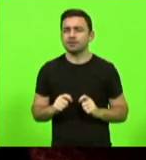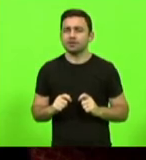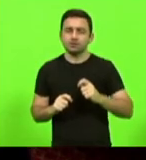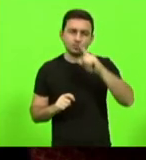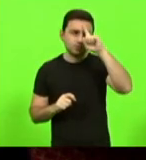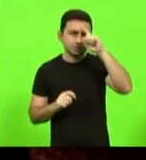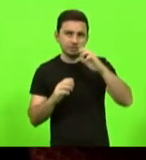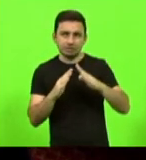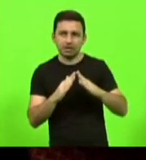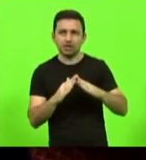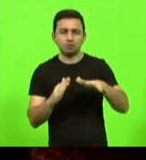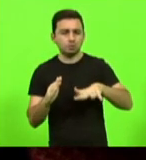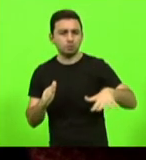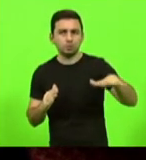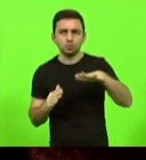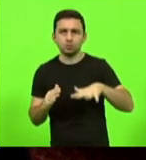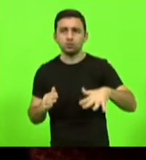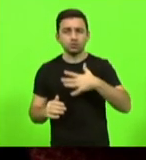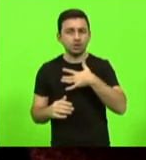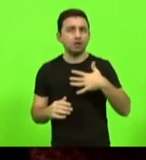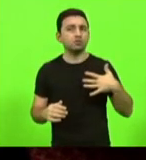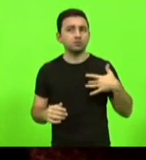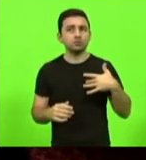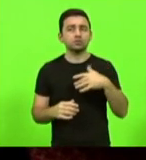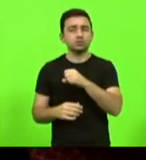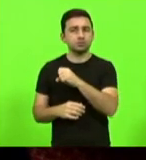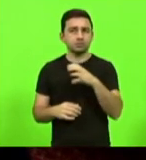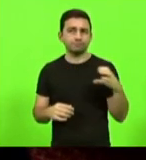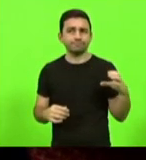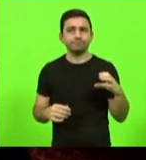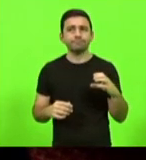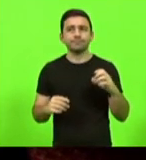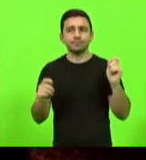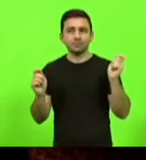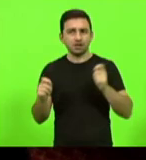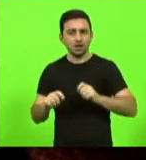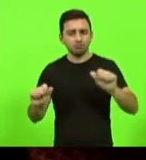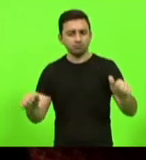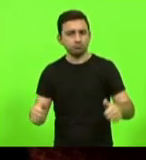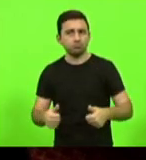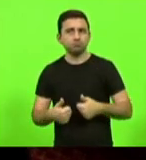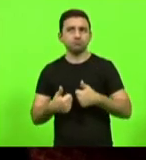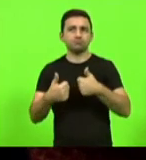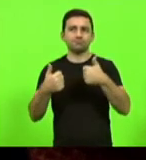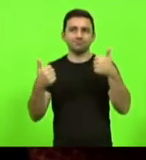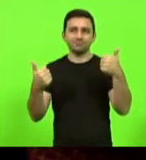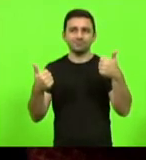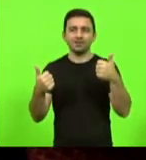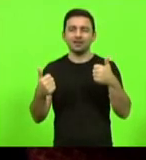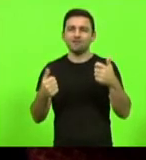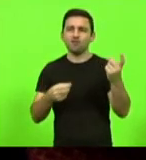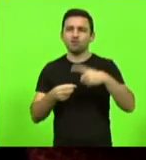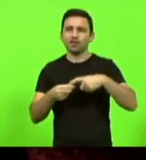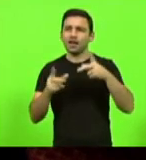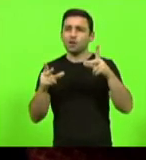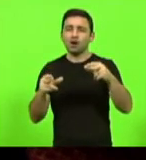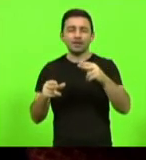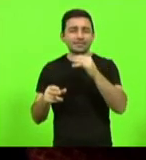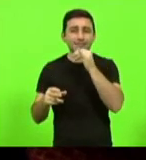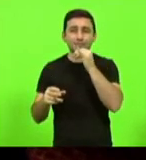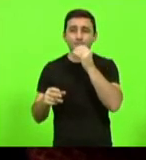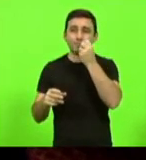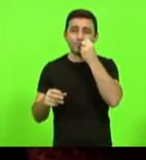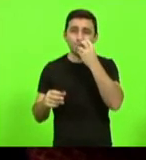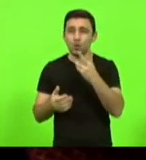hospitais e que a saúde de Santa Catarina possa se recuperar e voltar a ser o bom exemplo que sempre foi.